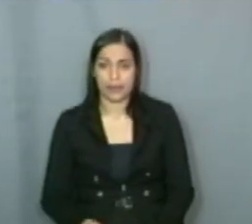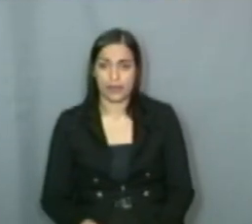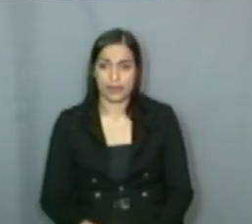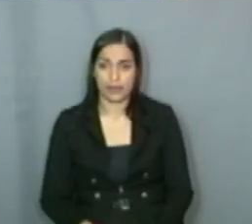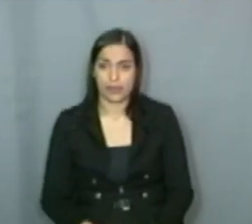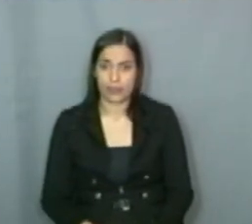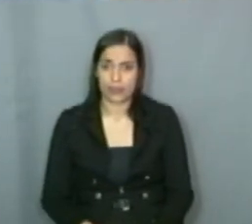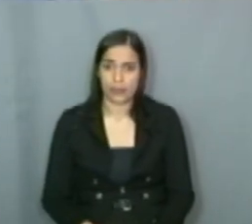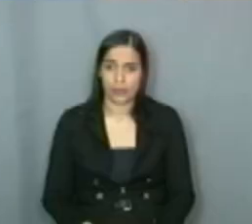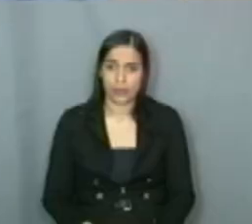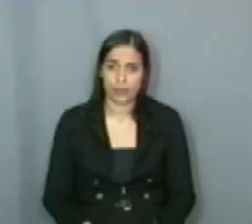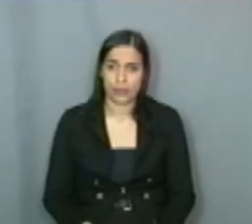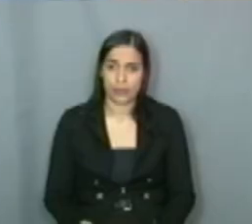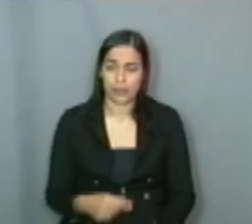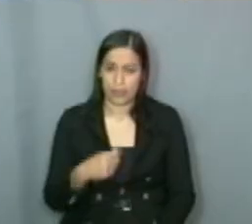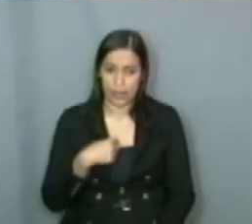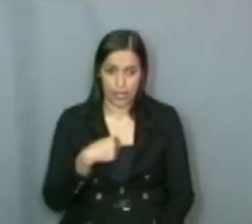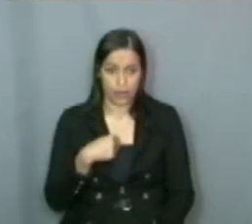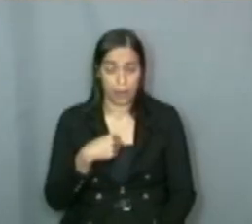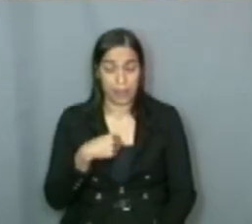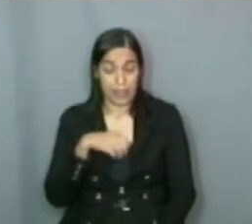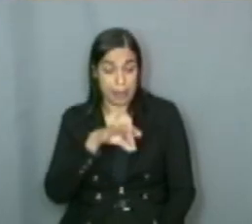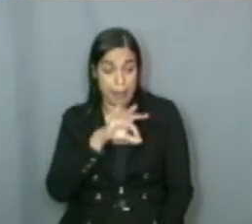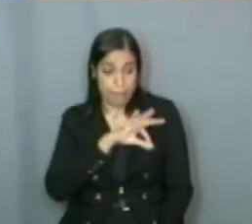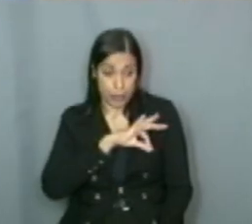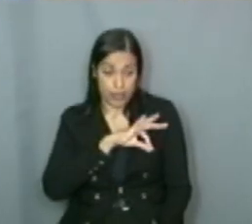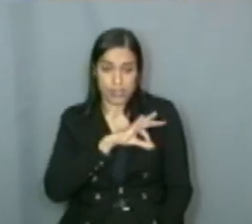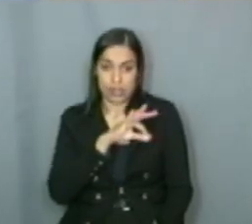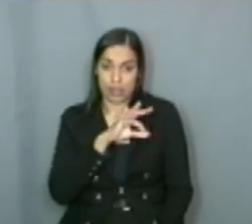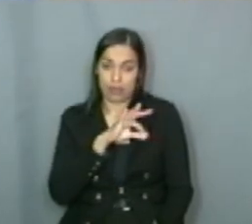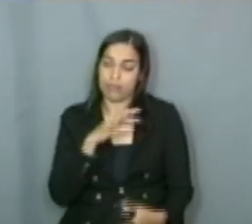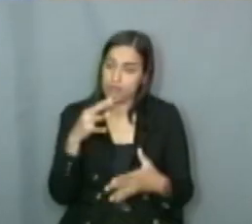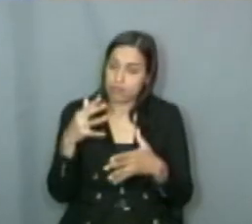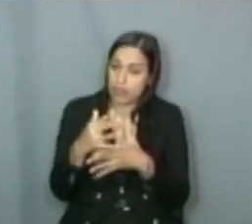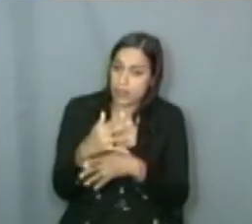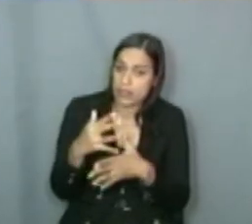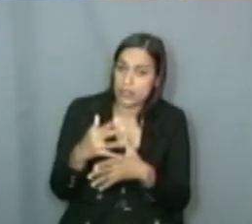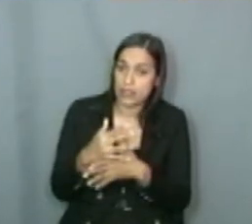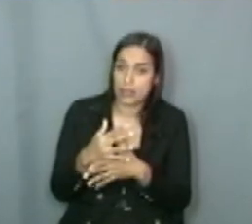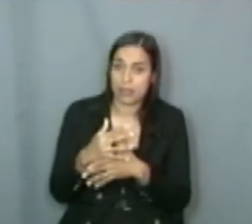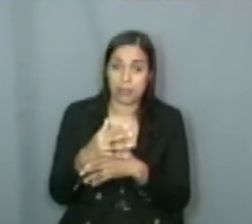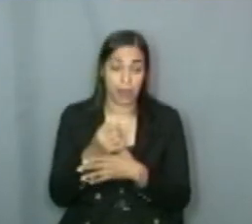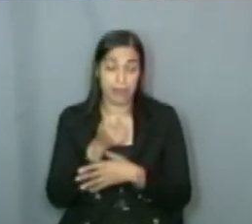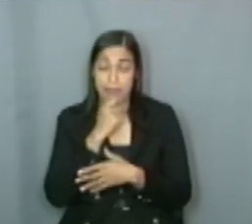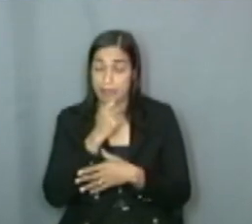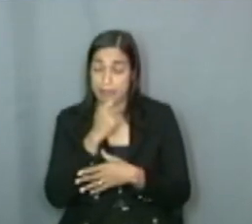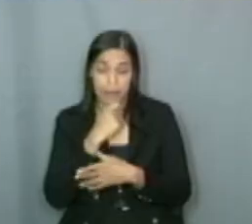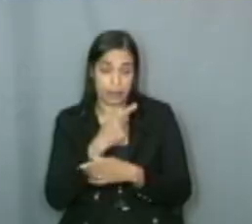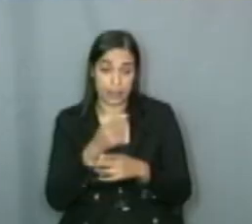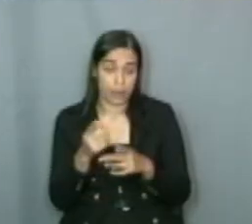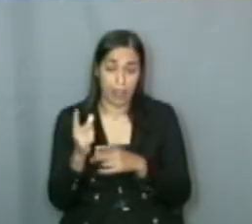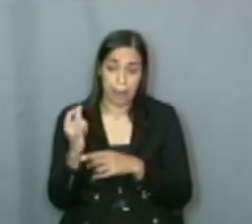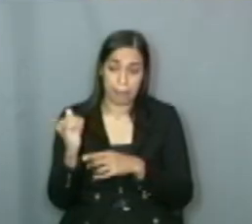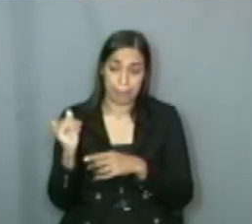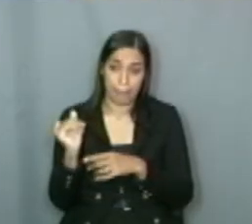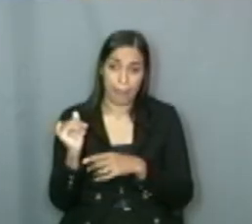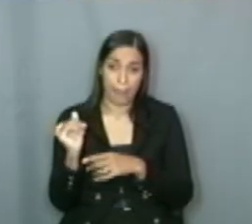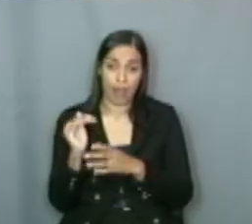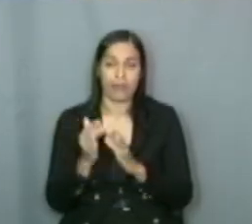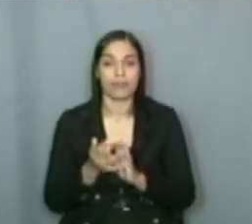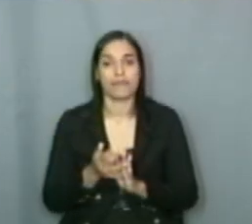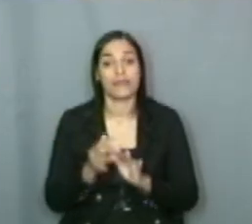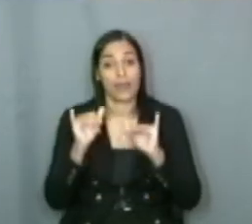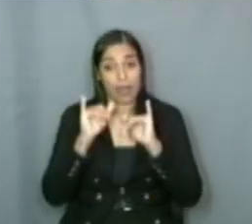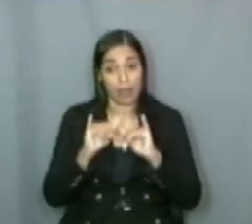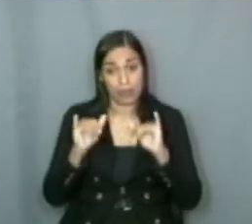Só que veja, como é que eu vou mandar a minha polícia municipal se ela não é armada? Fez um